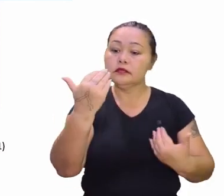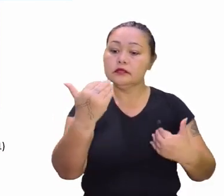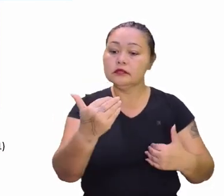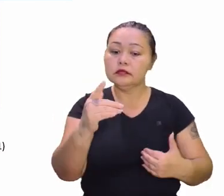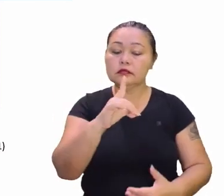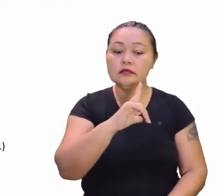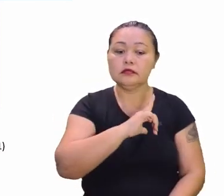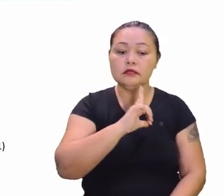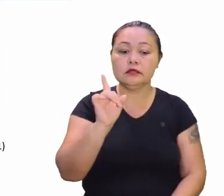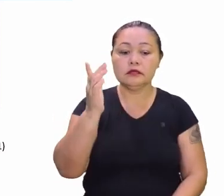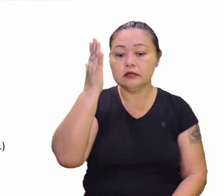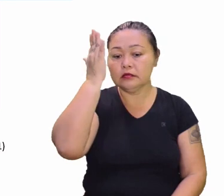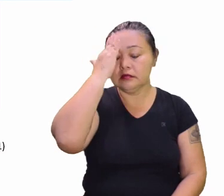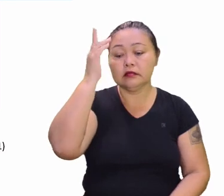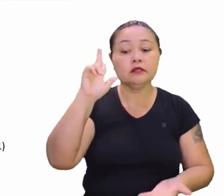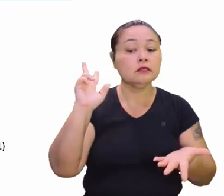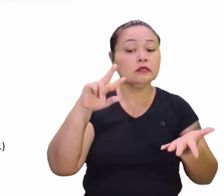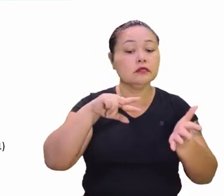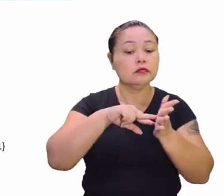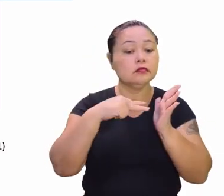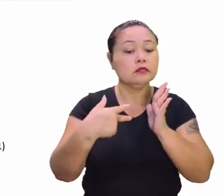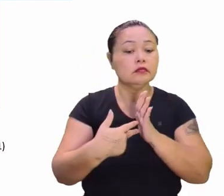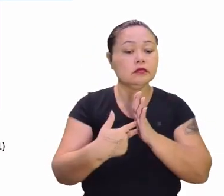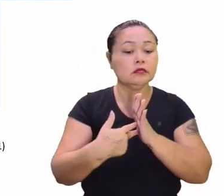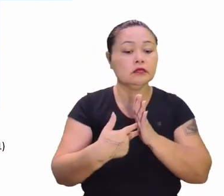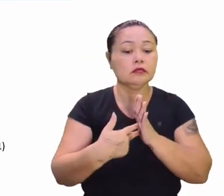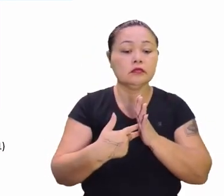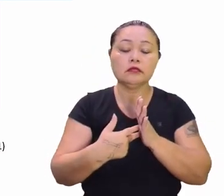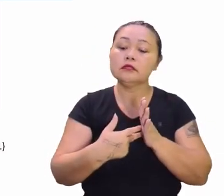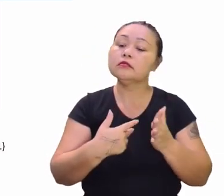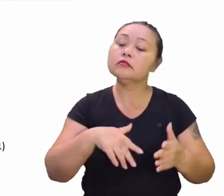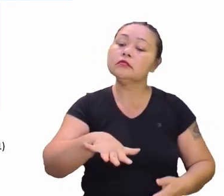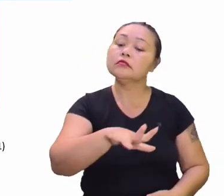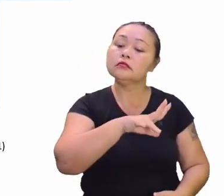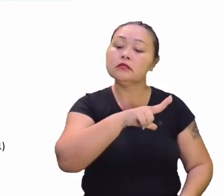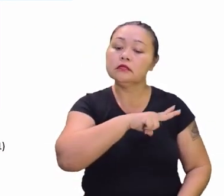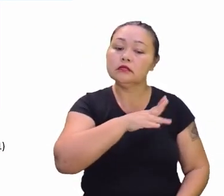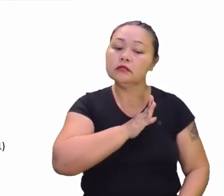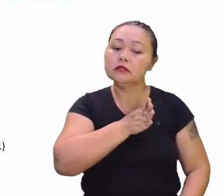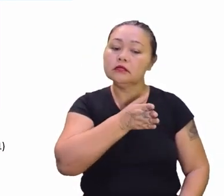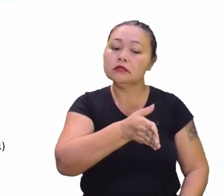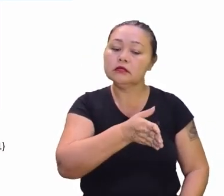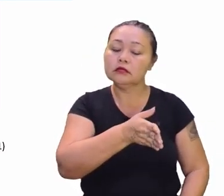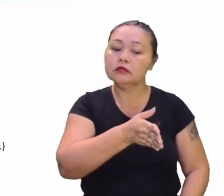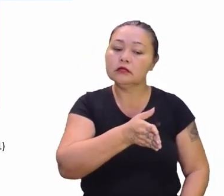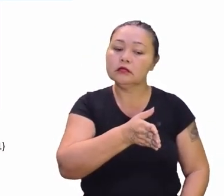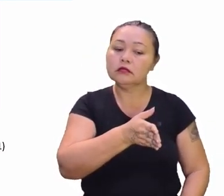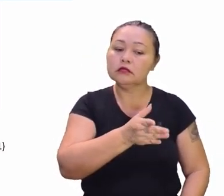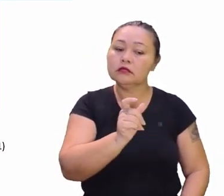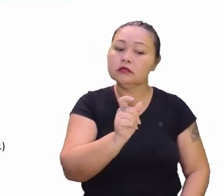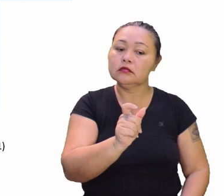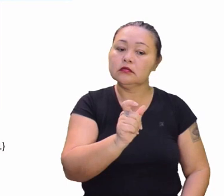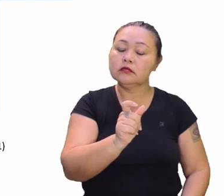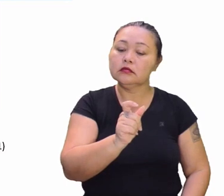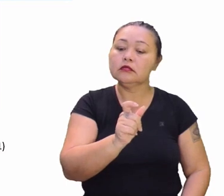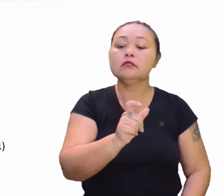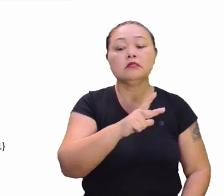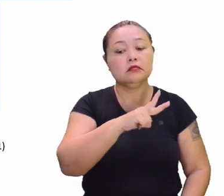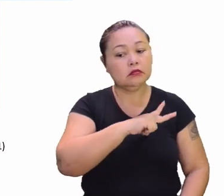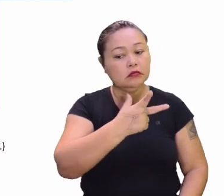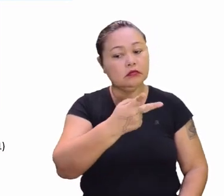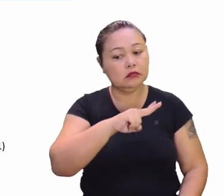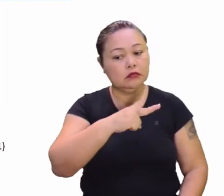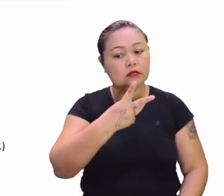prova, querendo saber o conceito, é só dizer que é uma área privada. Privada já está no próprio nome aqui, ó,